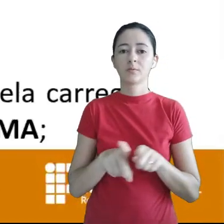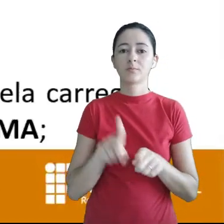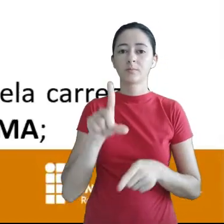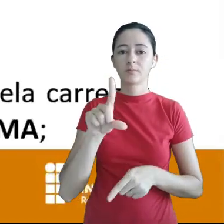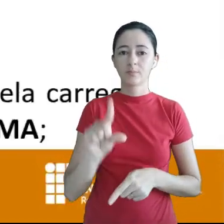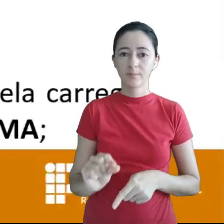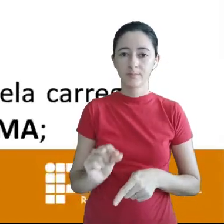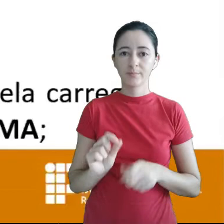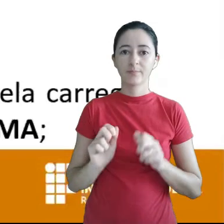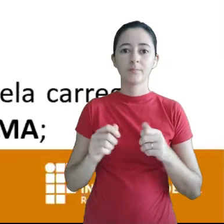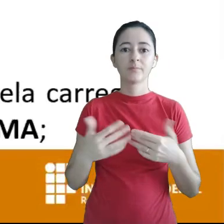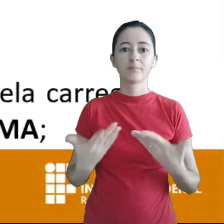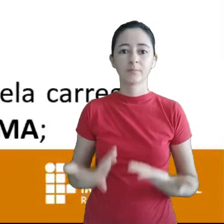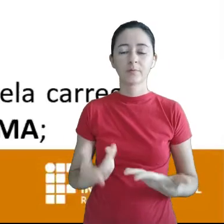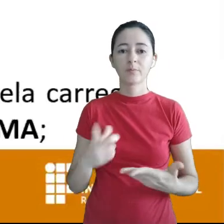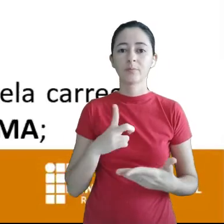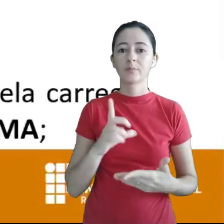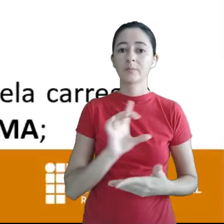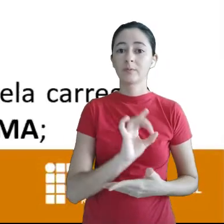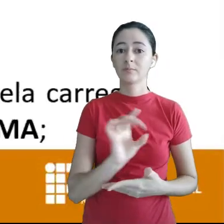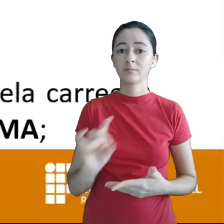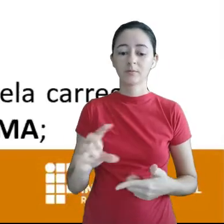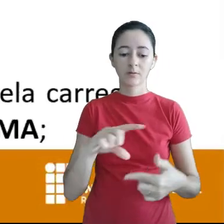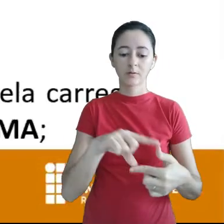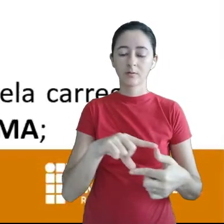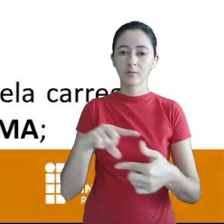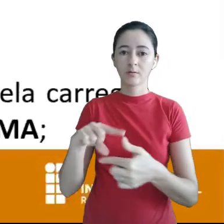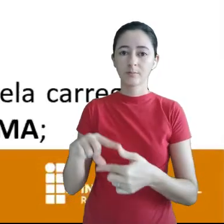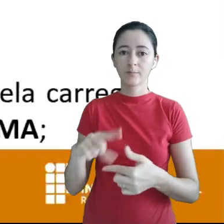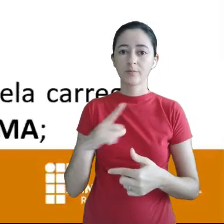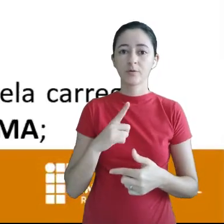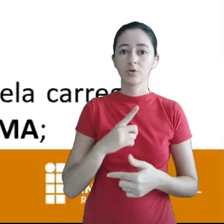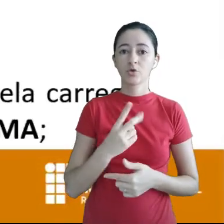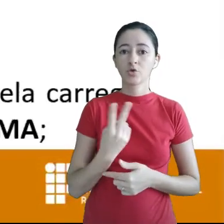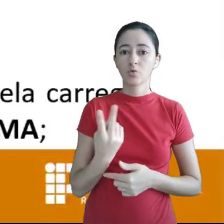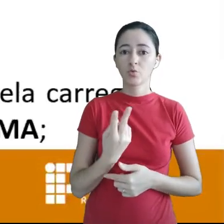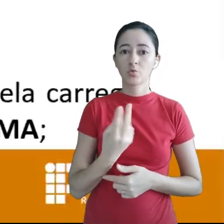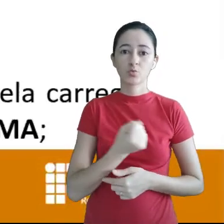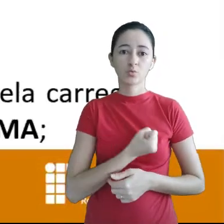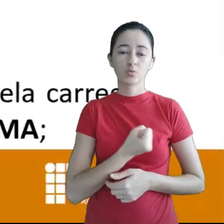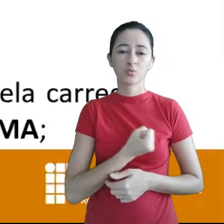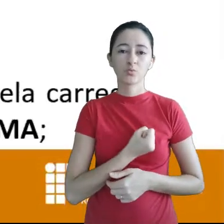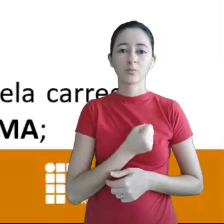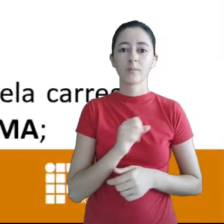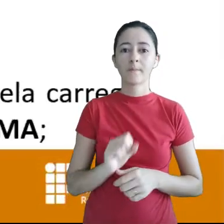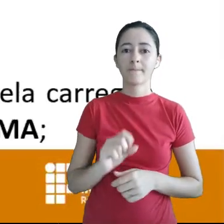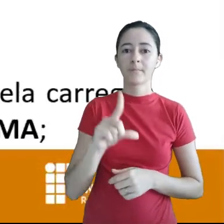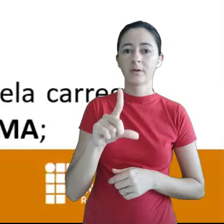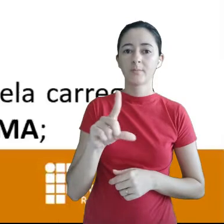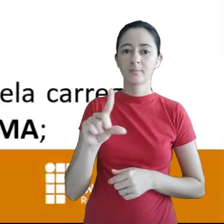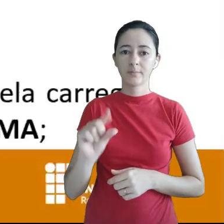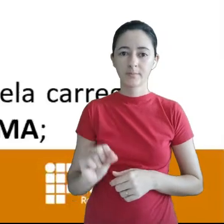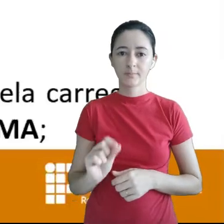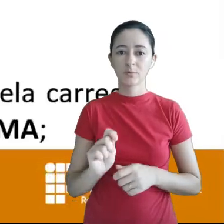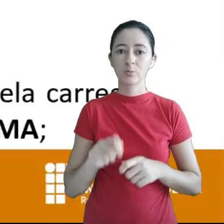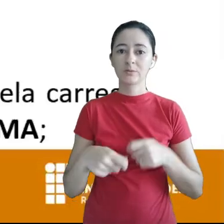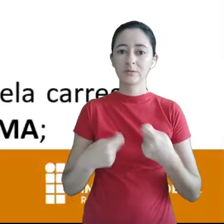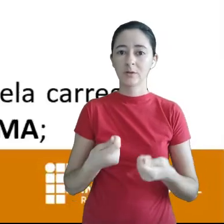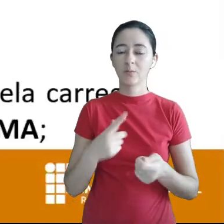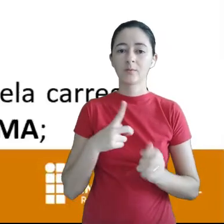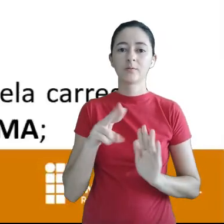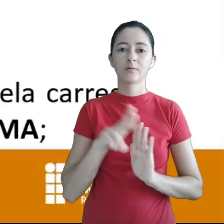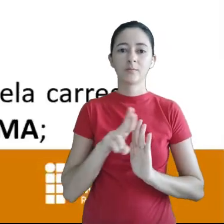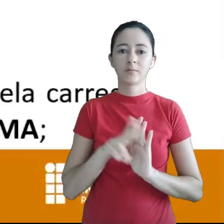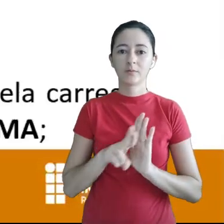outro símbolo pra cardinalidade mínima. Tá? Então, cada tabela vai carregar dois símbolozinhos de cardinalidade. Um pra máxima e um pra